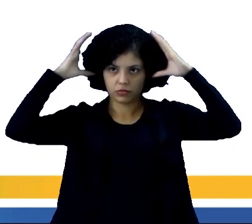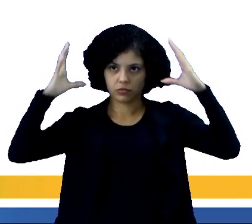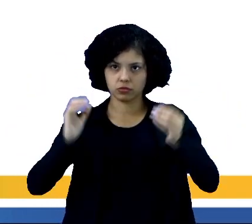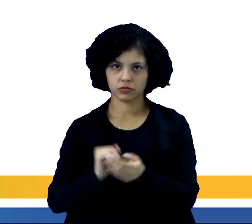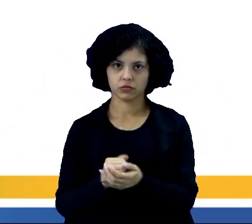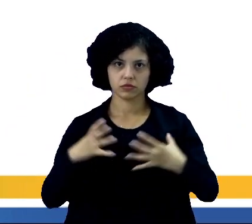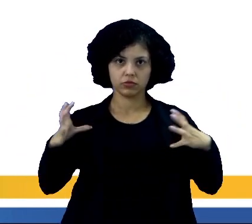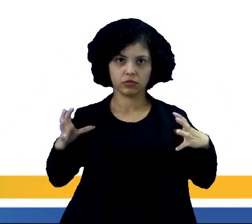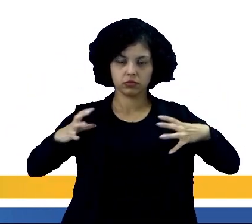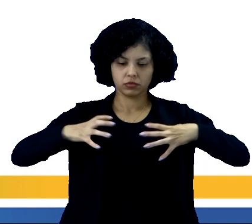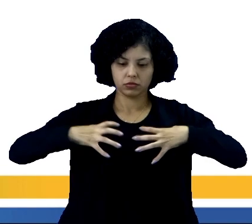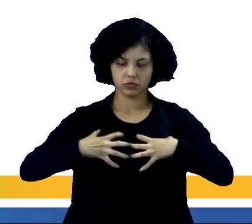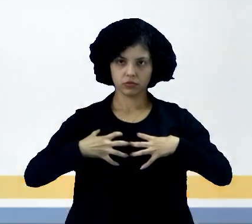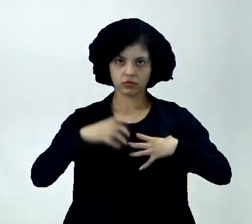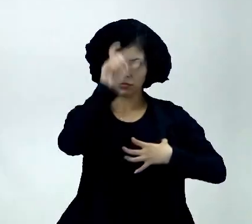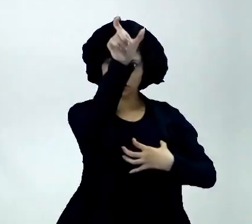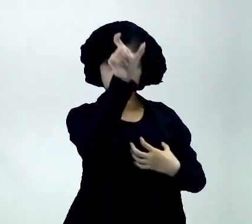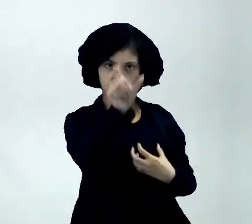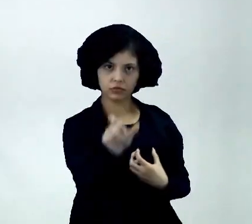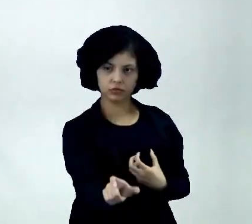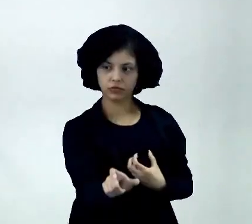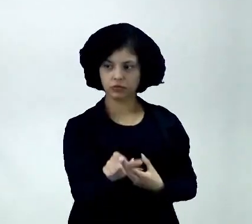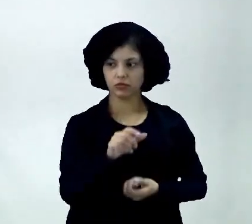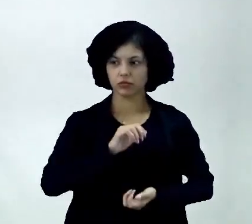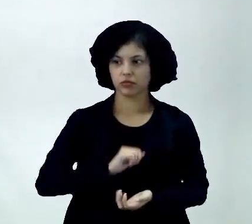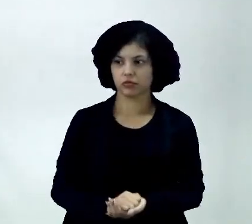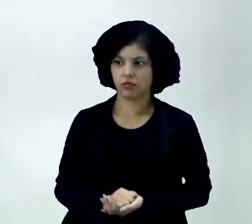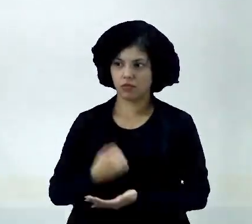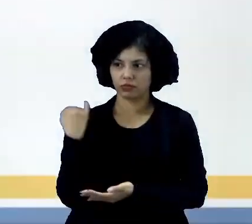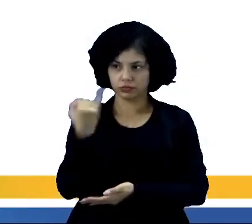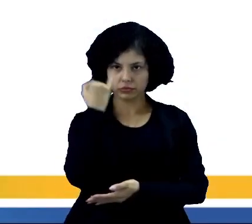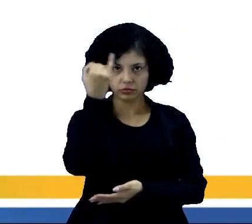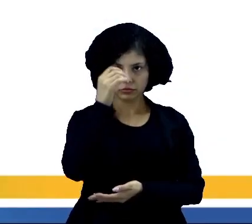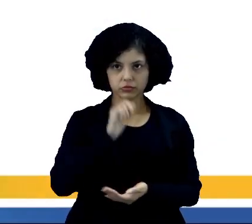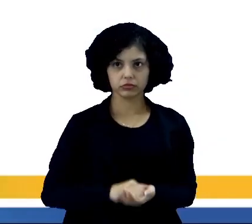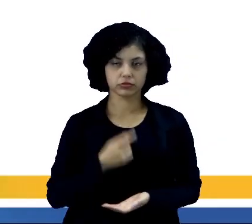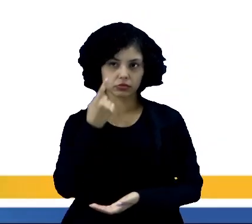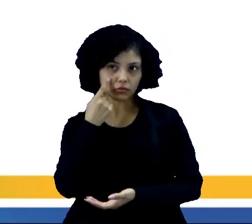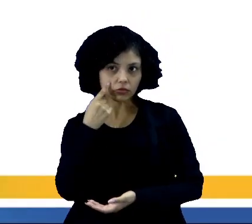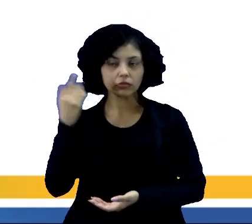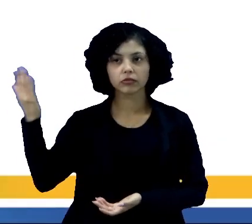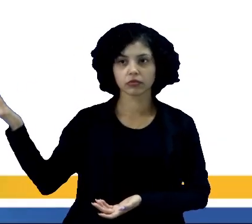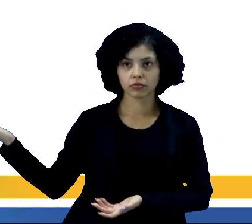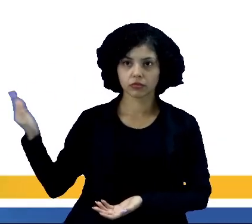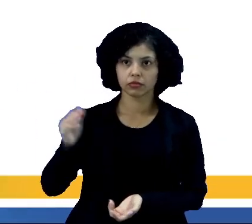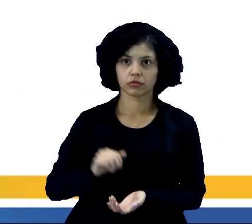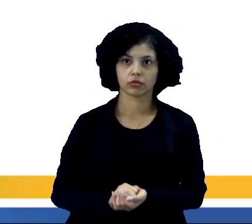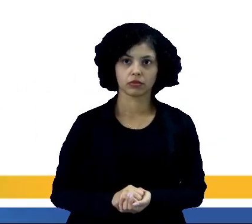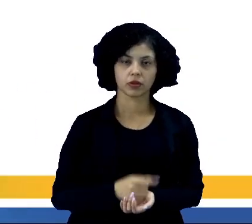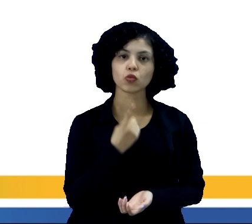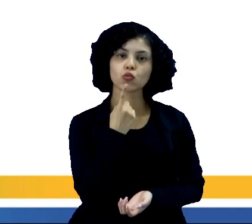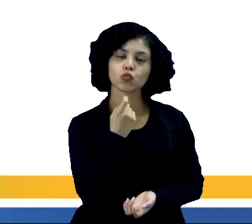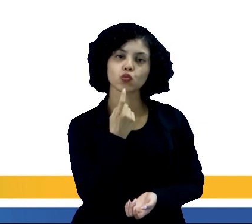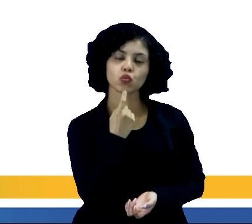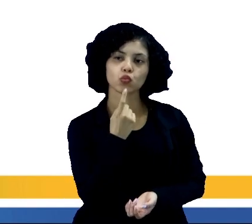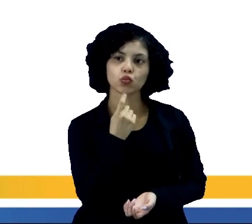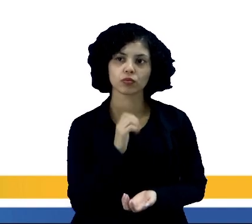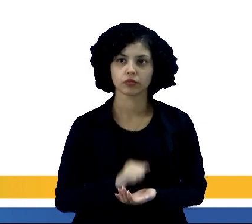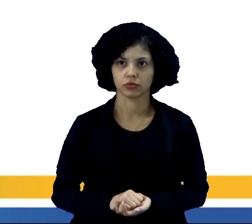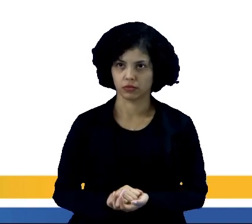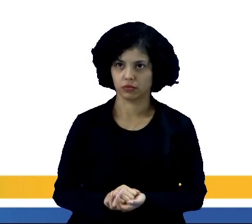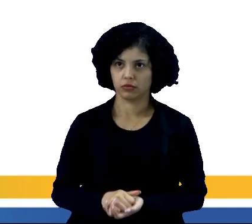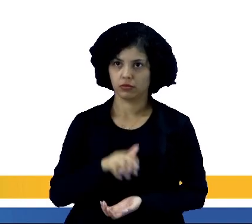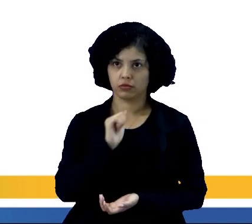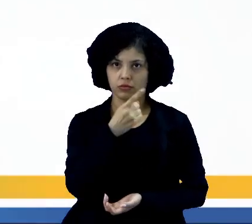caixa torácica e coluna vertebral. Então, principal eixo, olha lá na tela, essa região em vermelho aí é